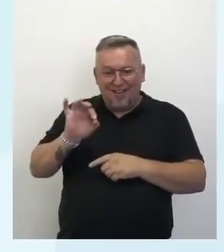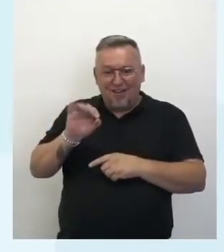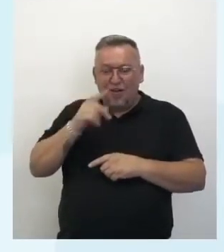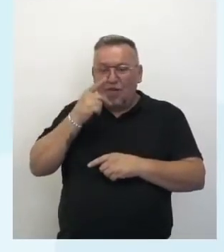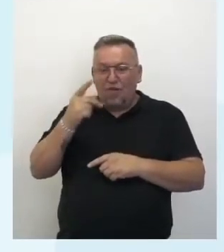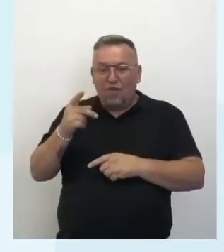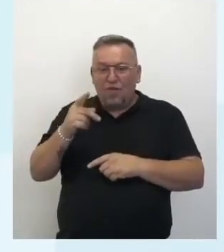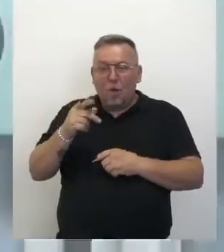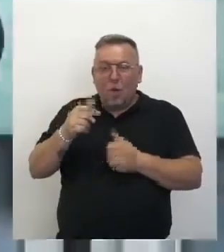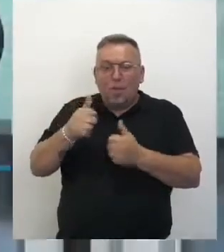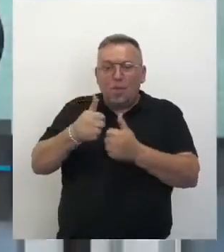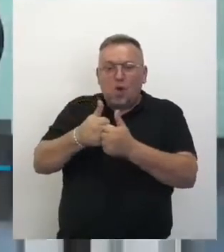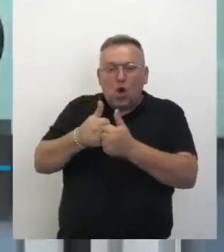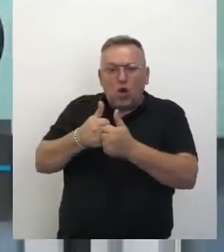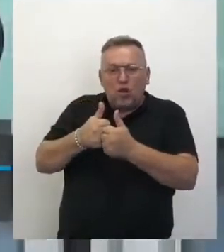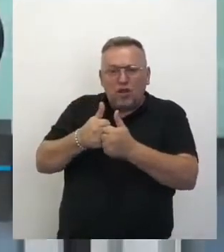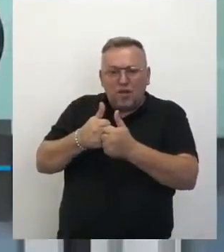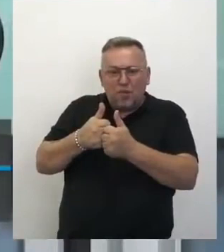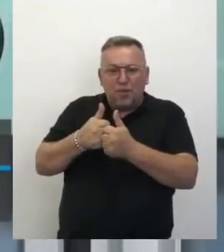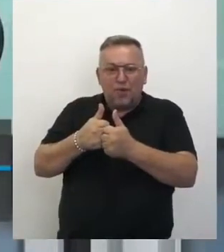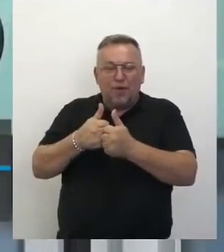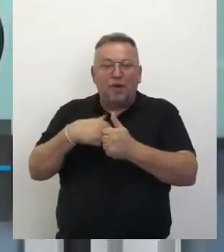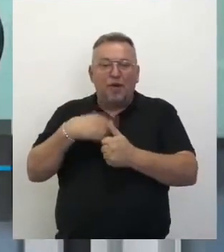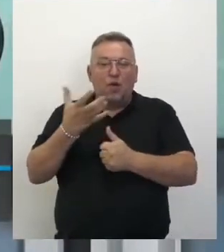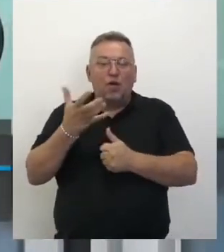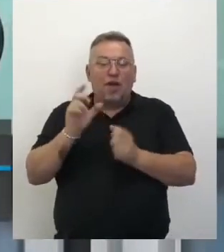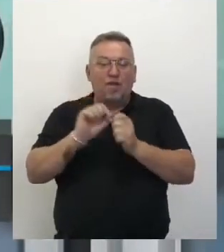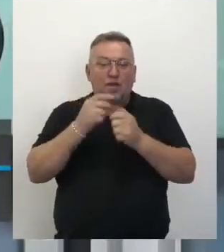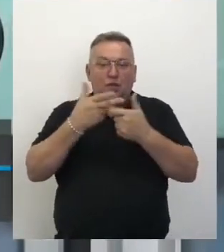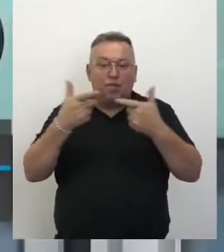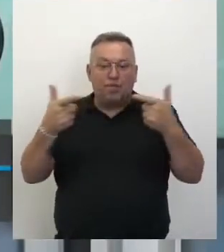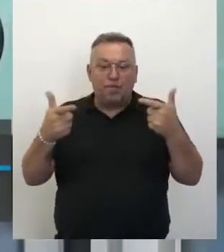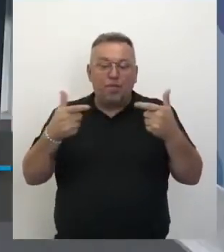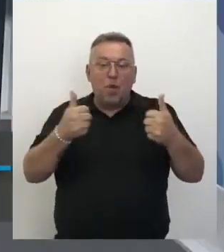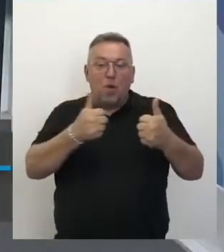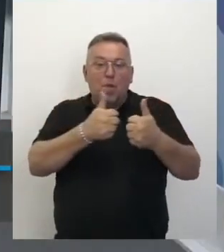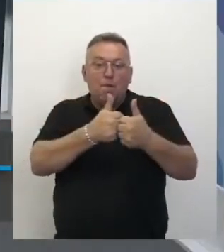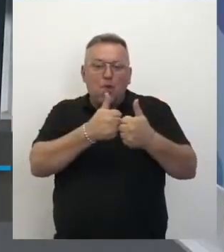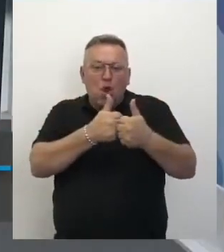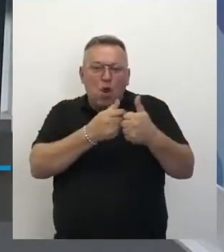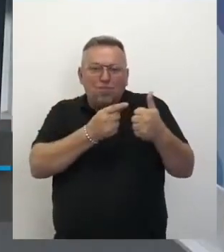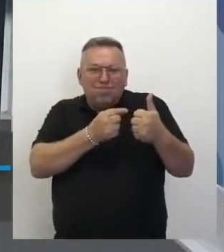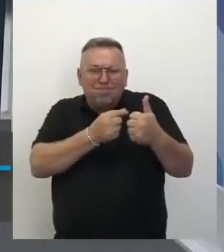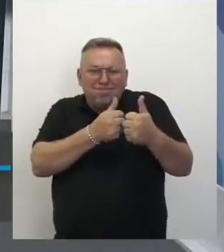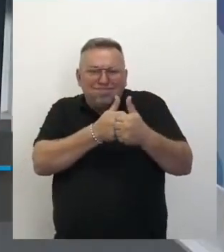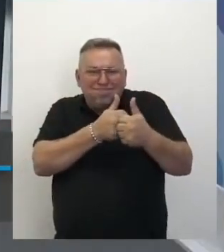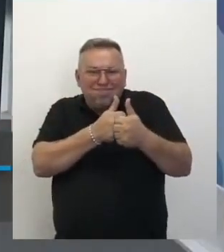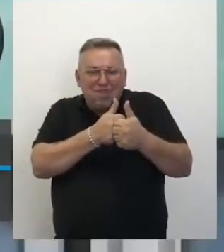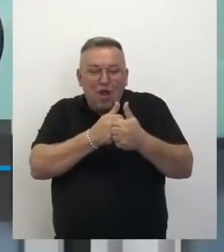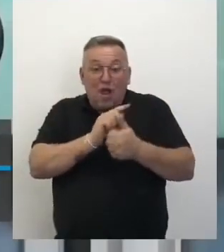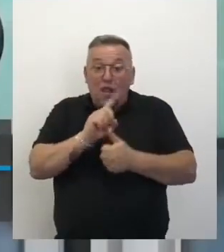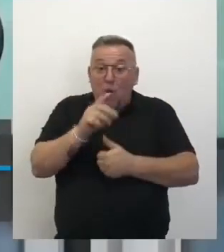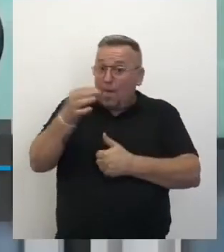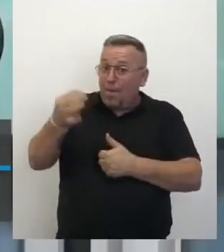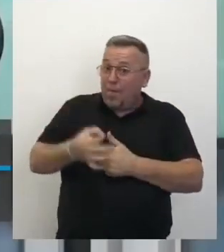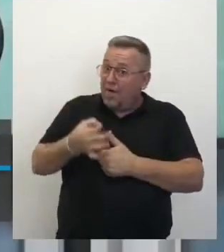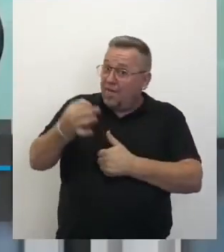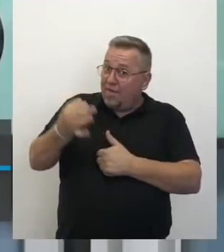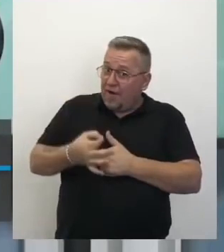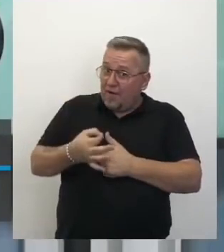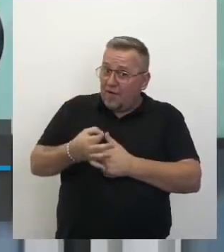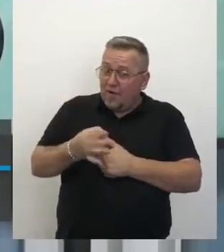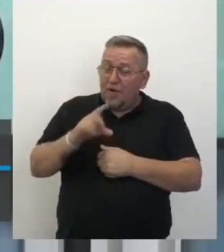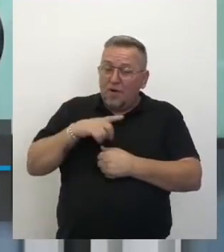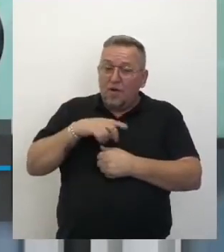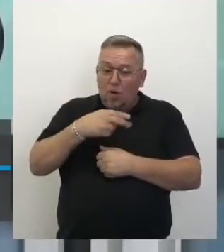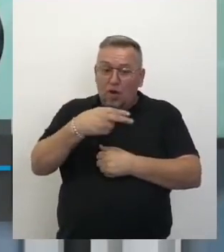aí de próximo. Então toda vez que eu quero colocar alguma coisa que seja próxima ou que eu quero falar não é exato aquele termo, eu ponho